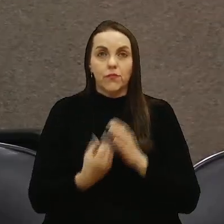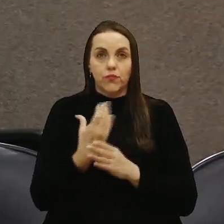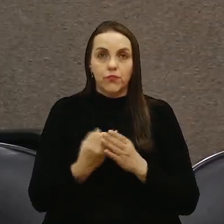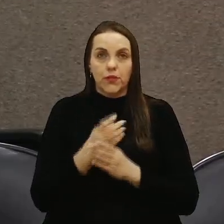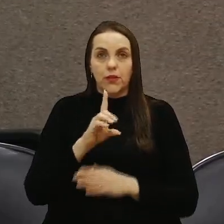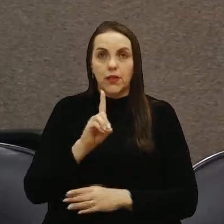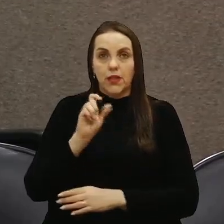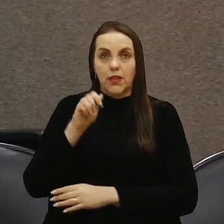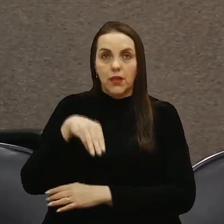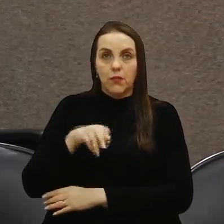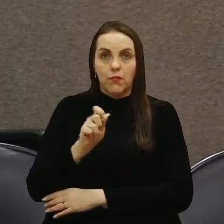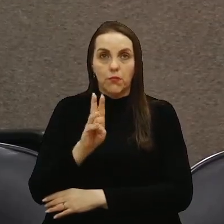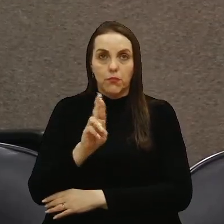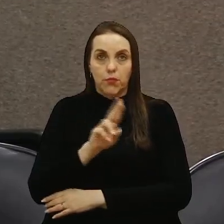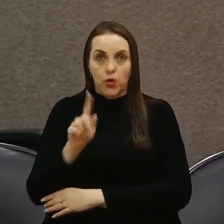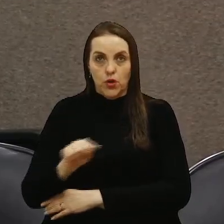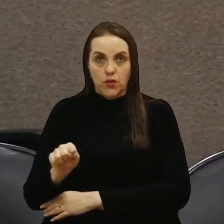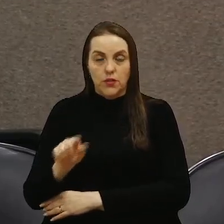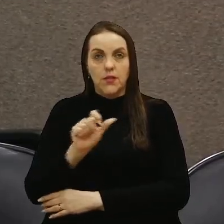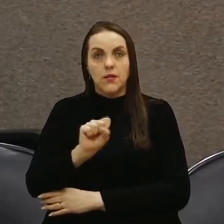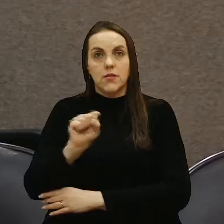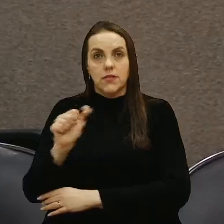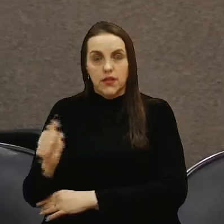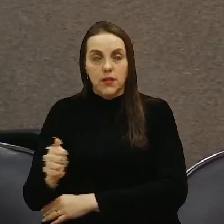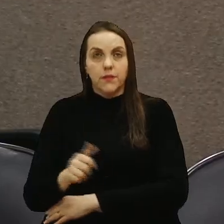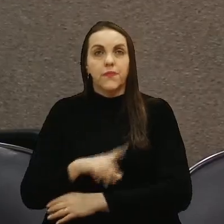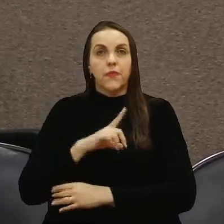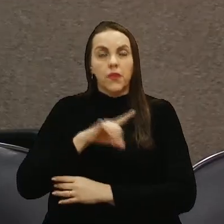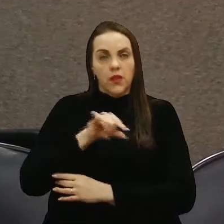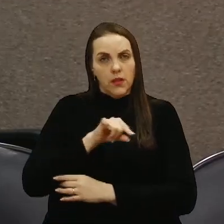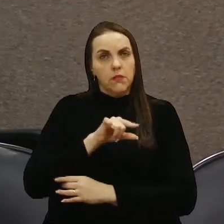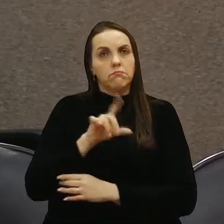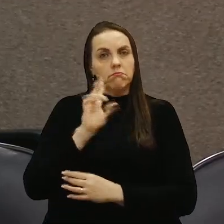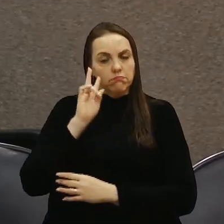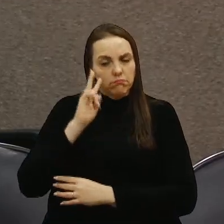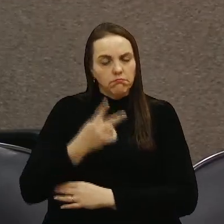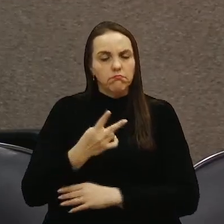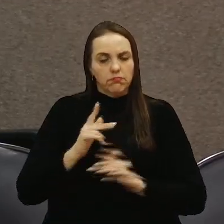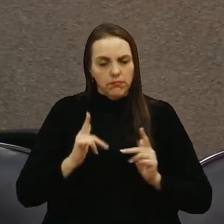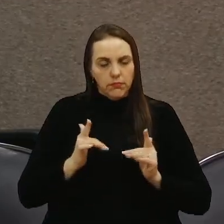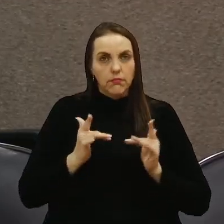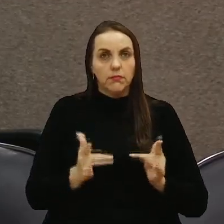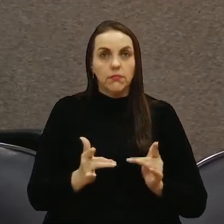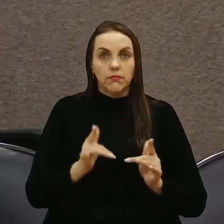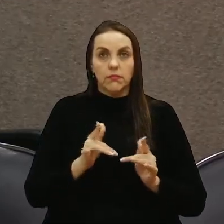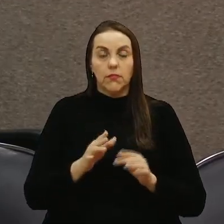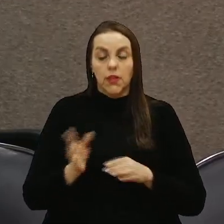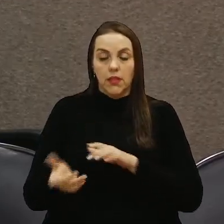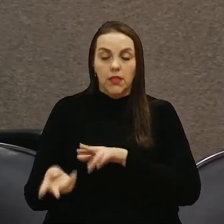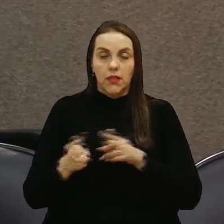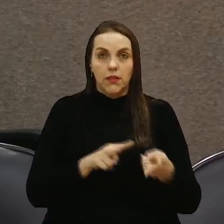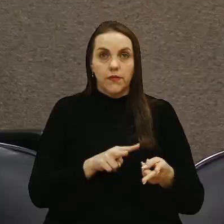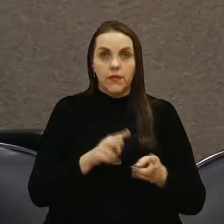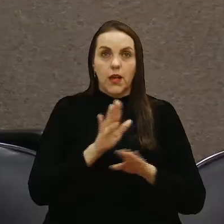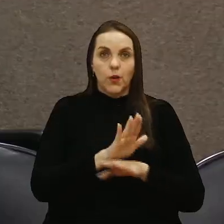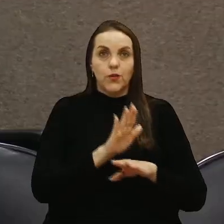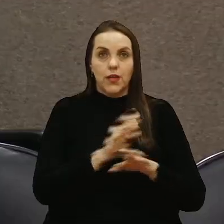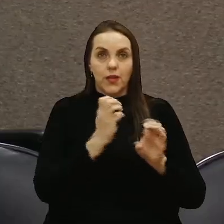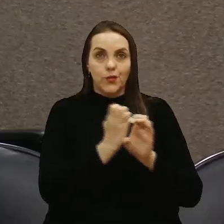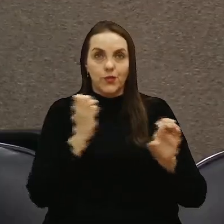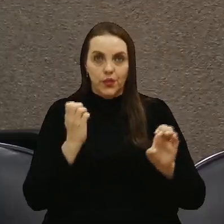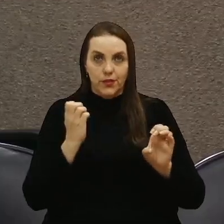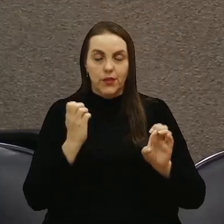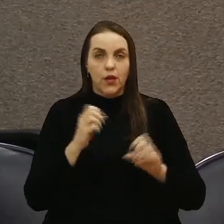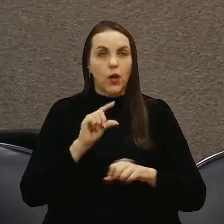D'Ambros S.A. Com muita dedicação e reconhecimento, foi transferido para auxiliar no setor de engenharia. Em pouco tempo